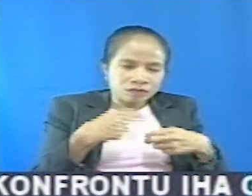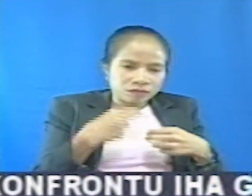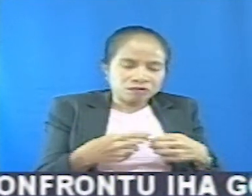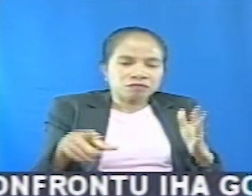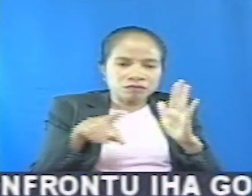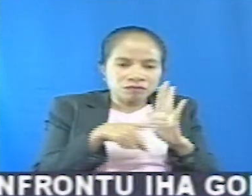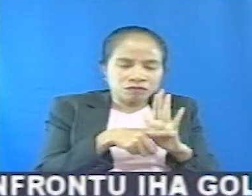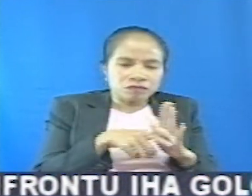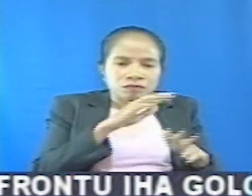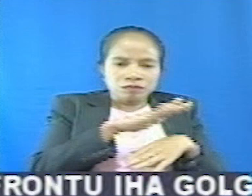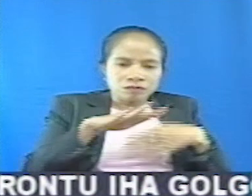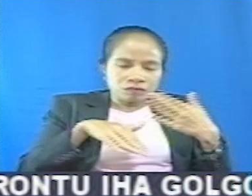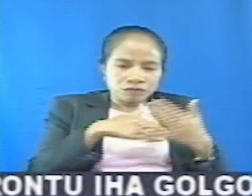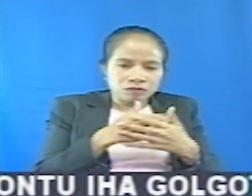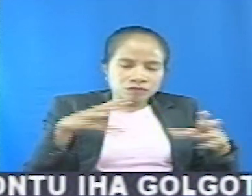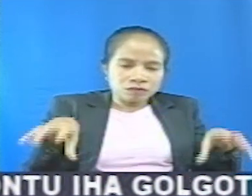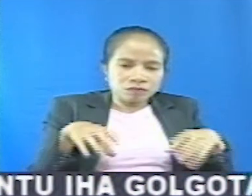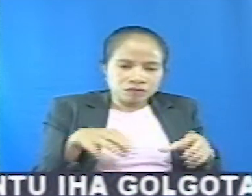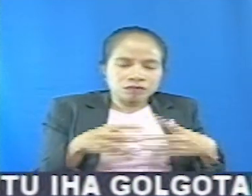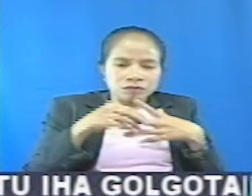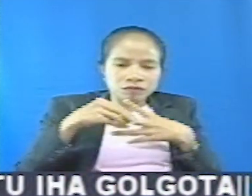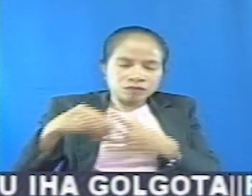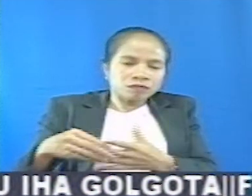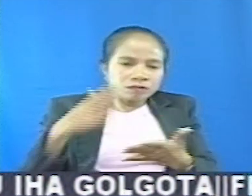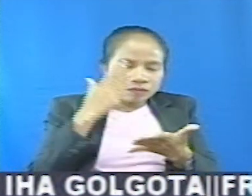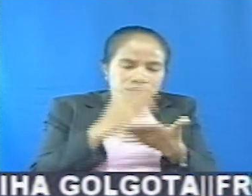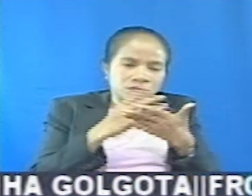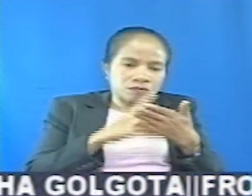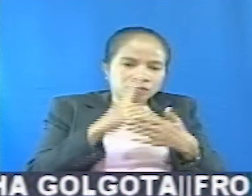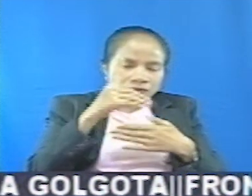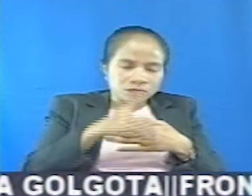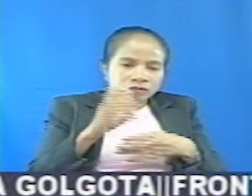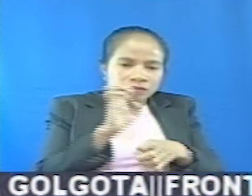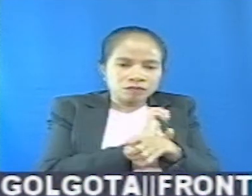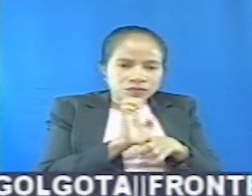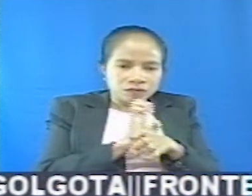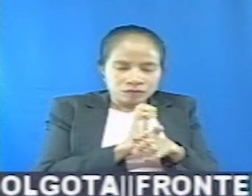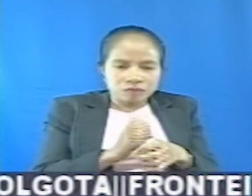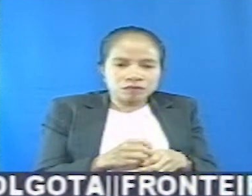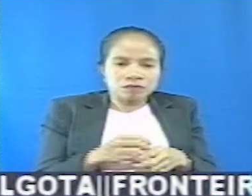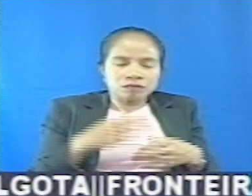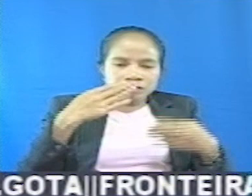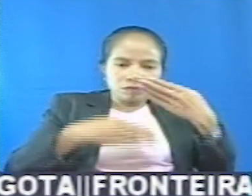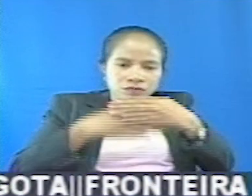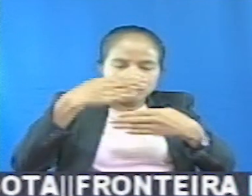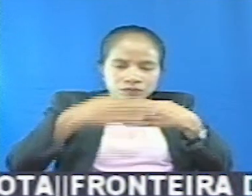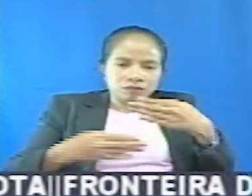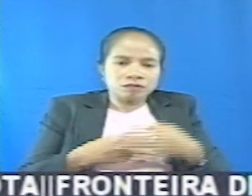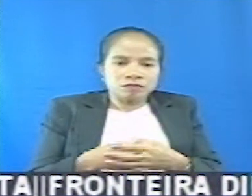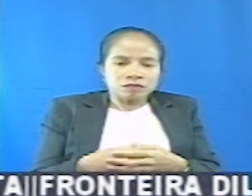ba setor Hotu, liu-liu, impede desenvolvimento economia, infraestrutura